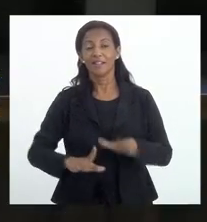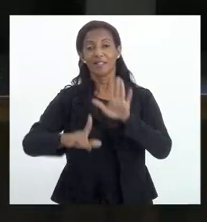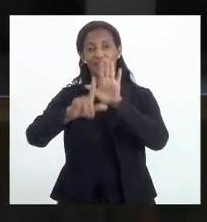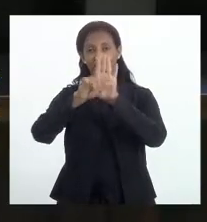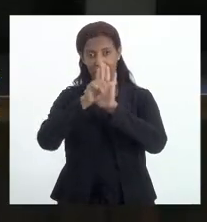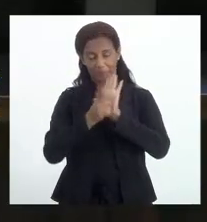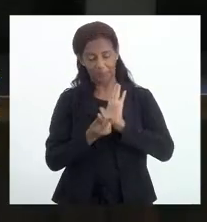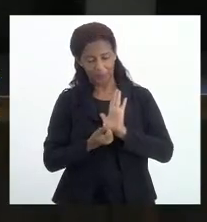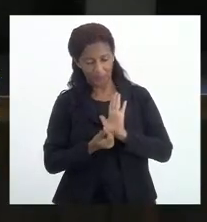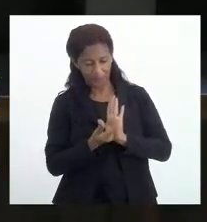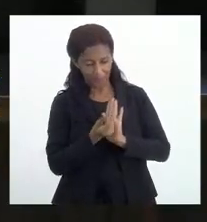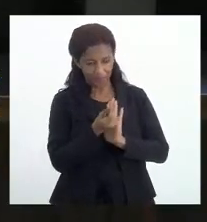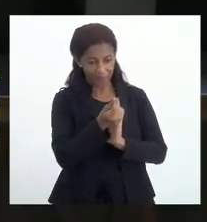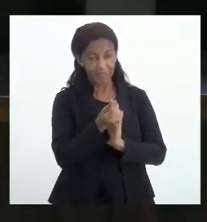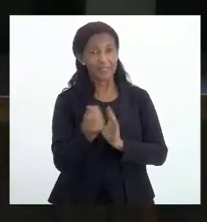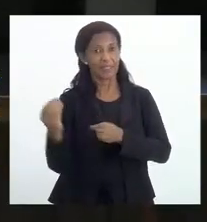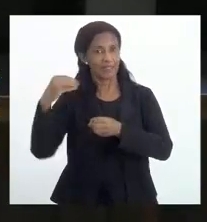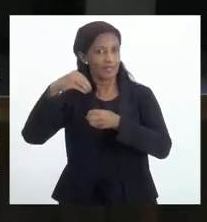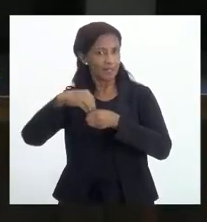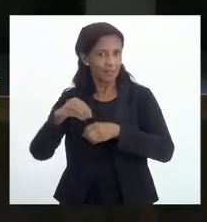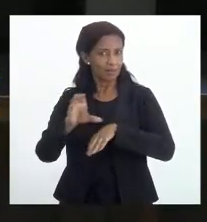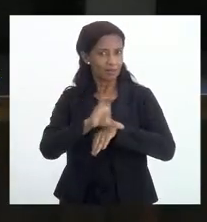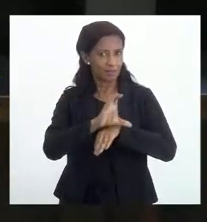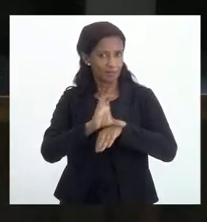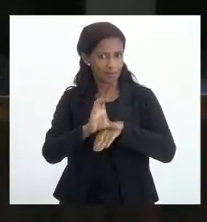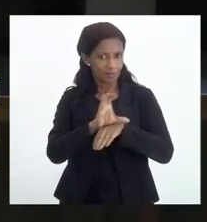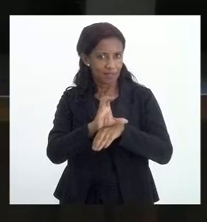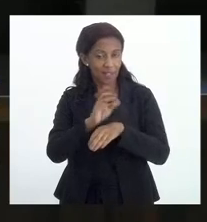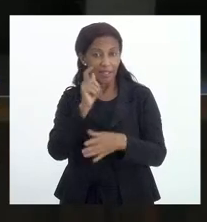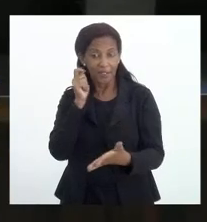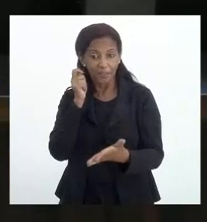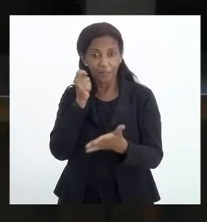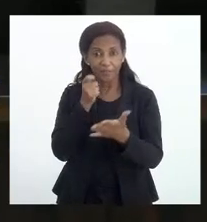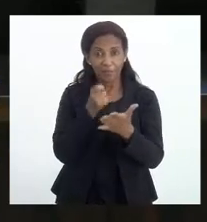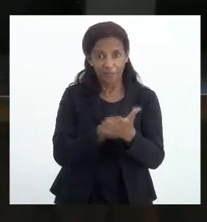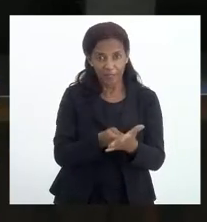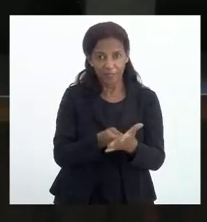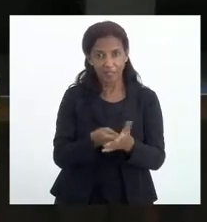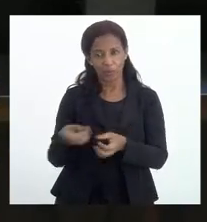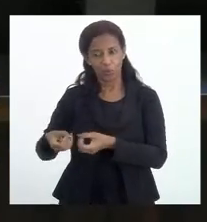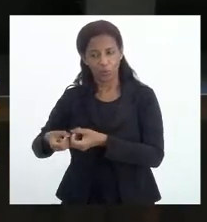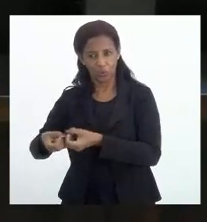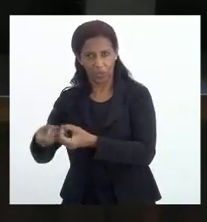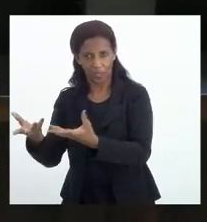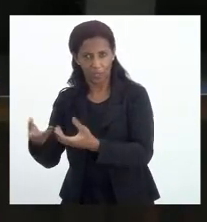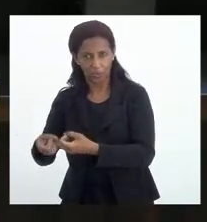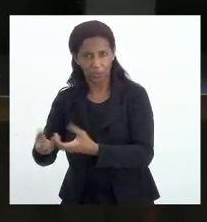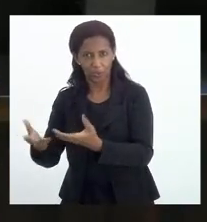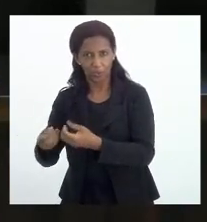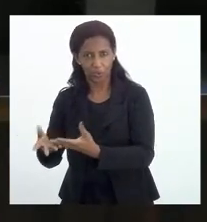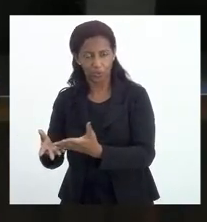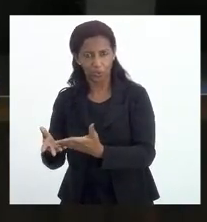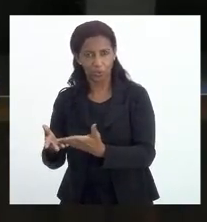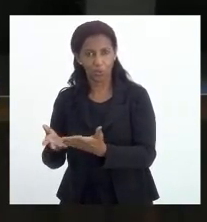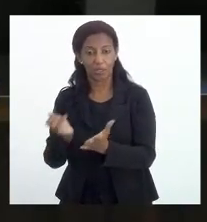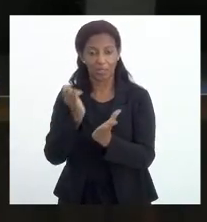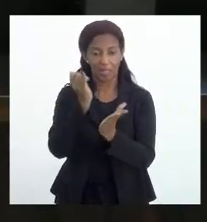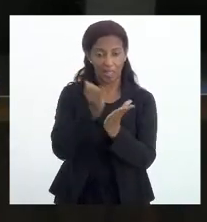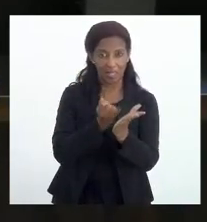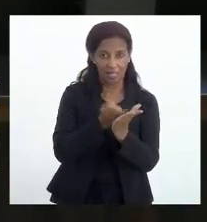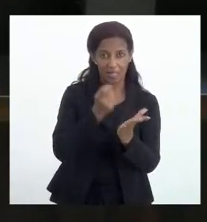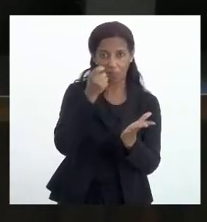orçamentária, prevista na Constituição, fixa as despesas e estima as